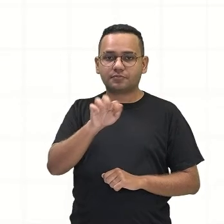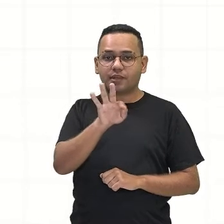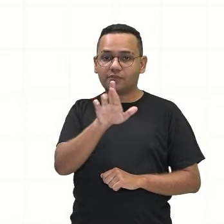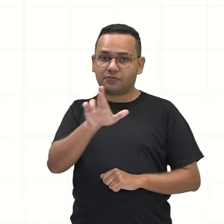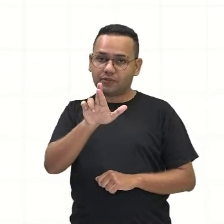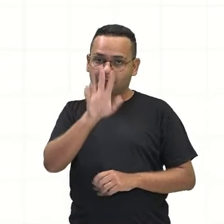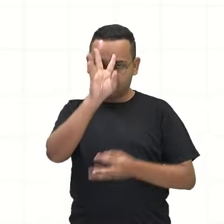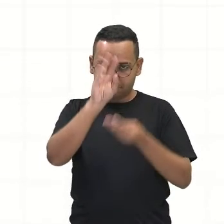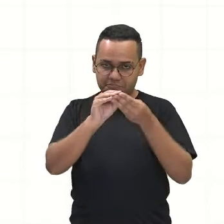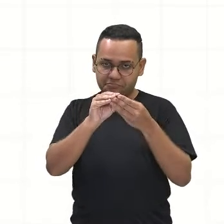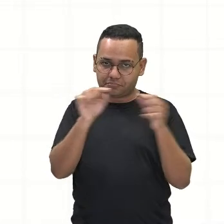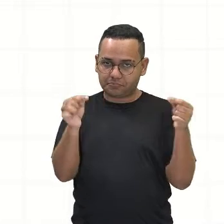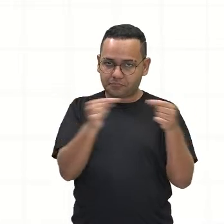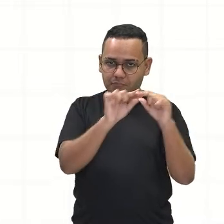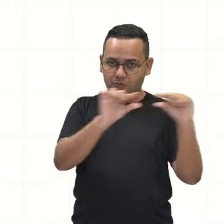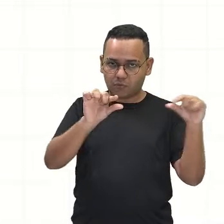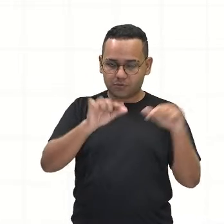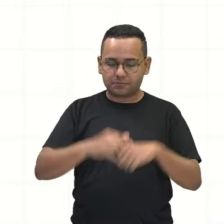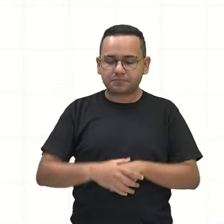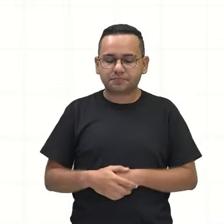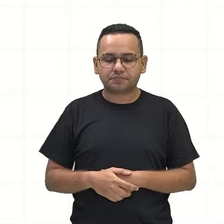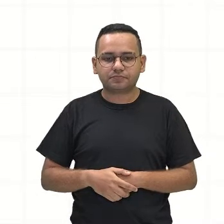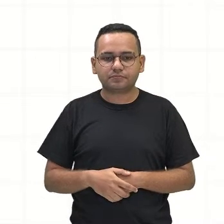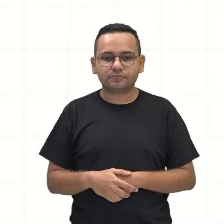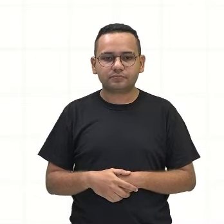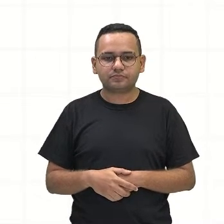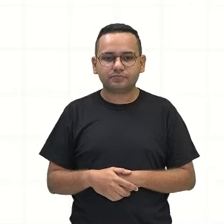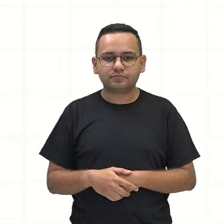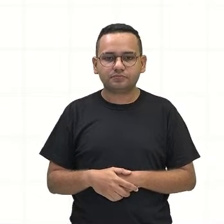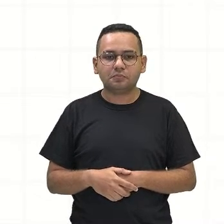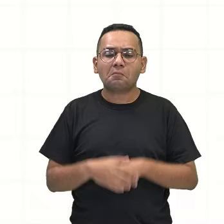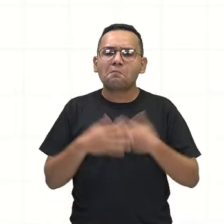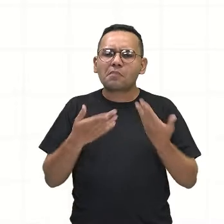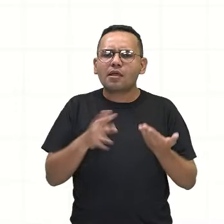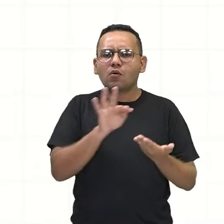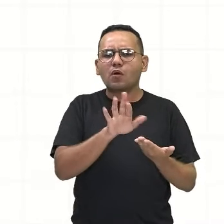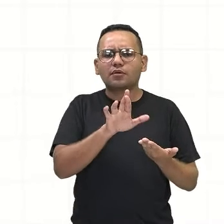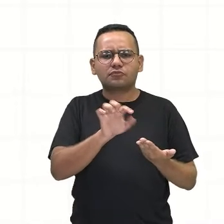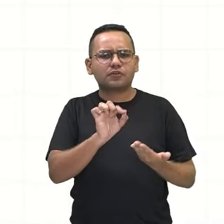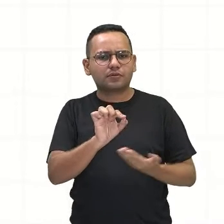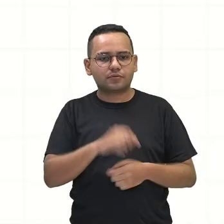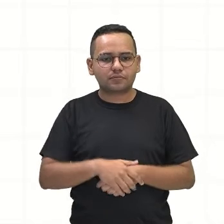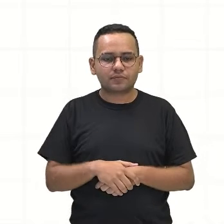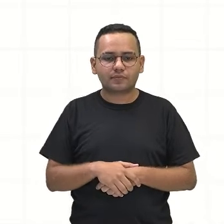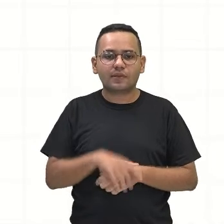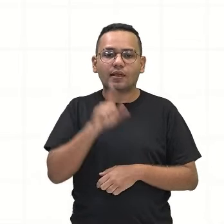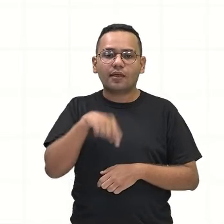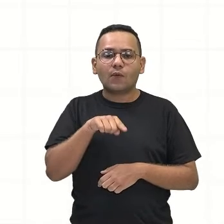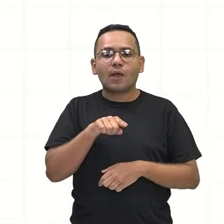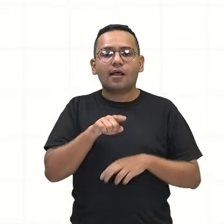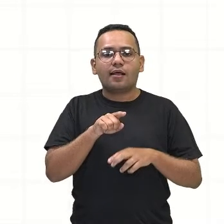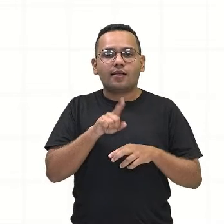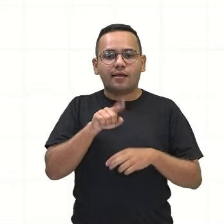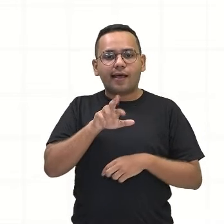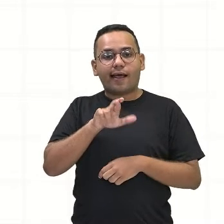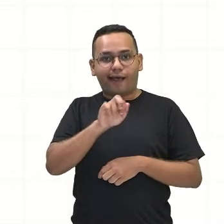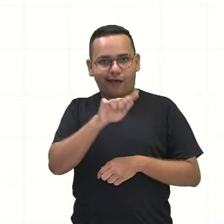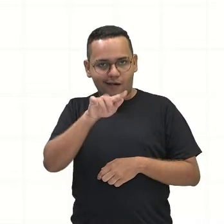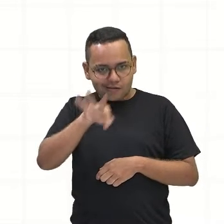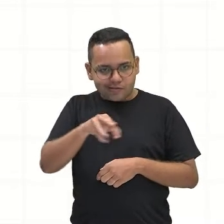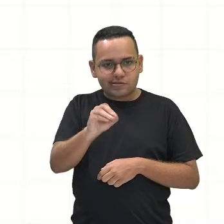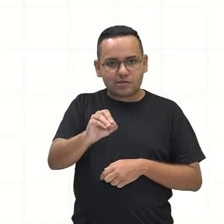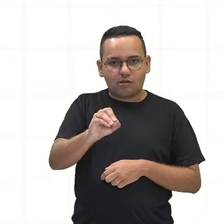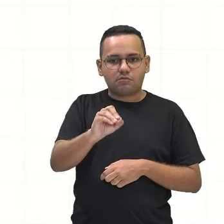frequência relativa é definida como a razão entre a frequência absoluta e o número total